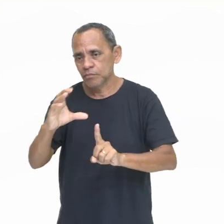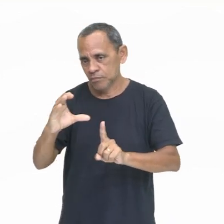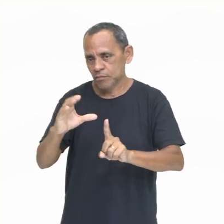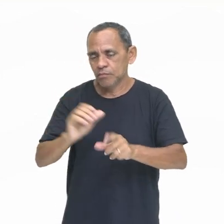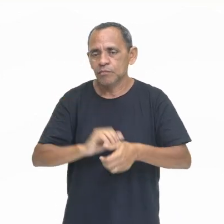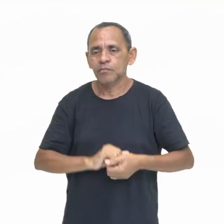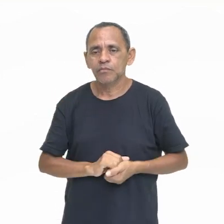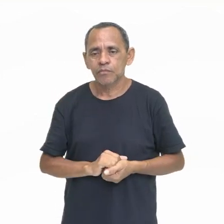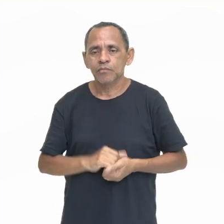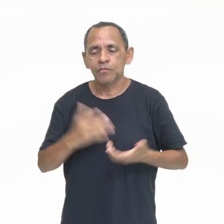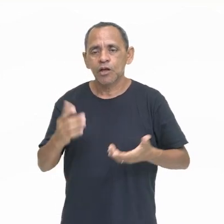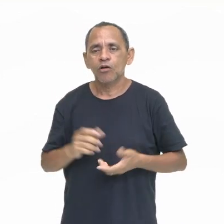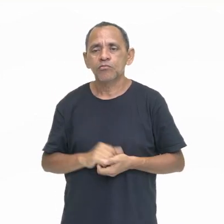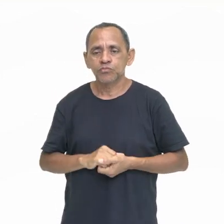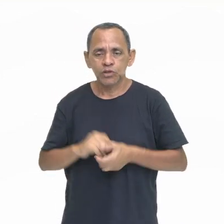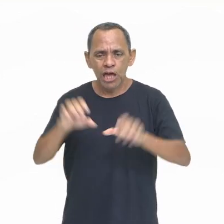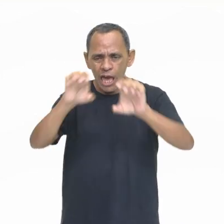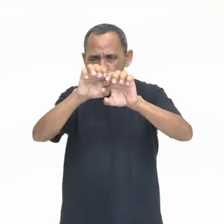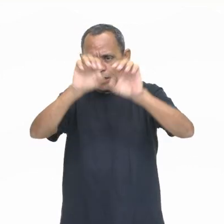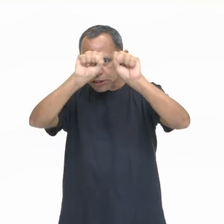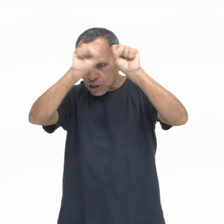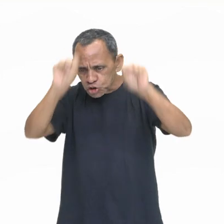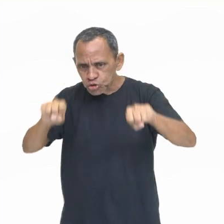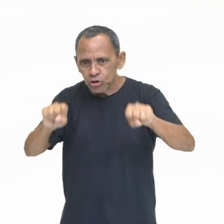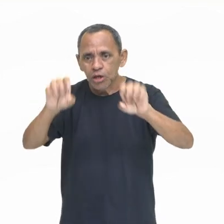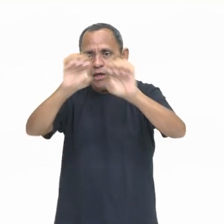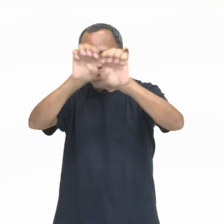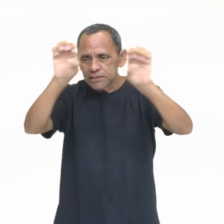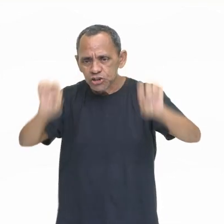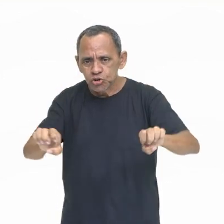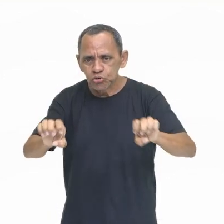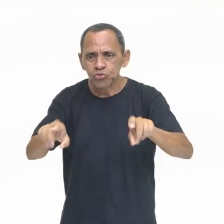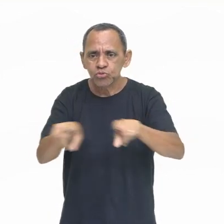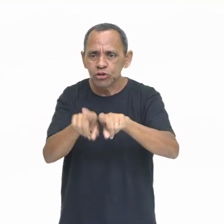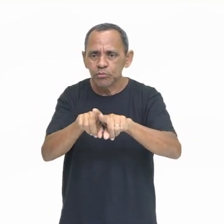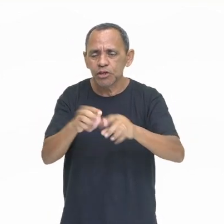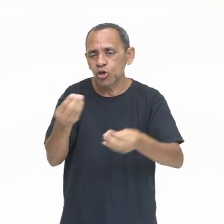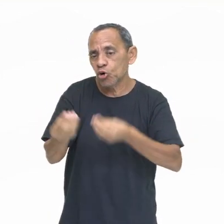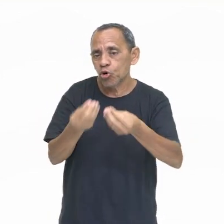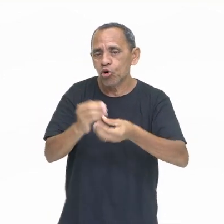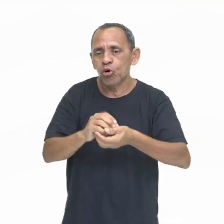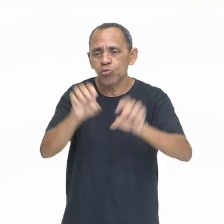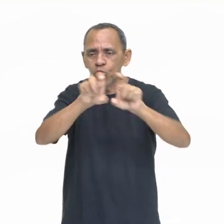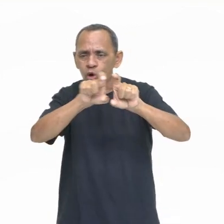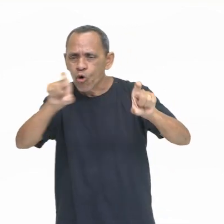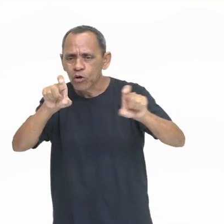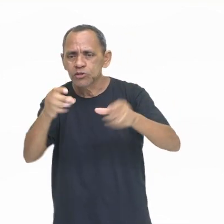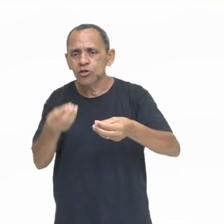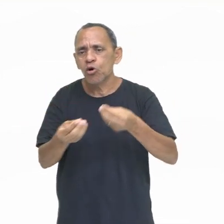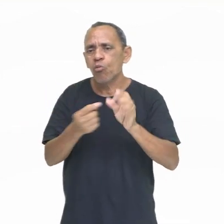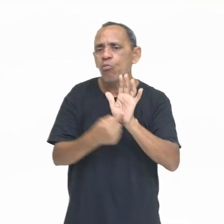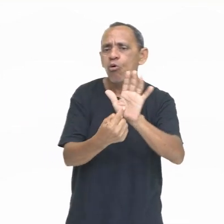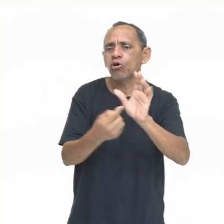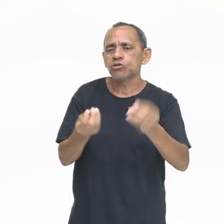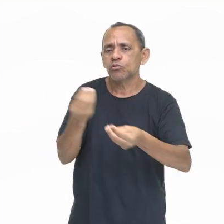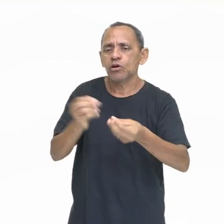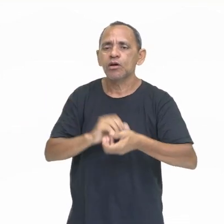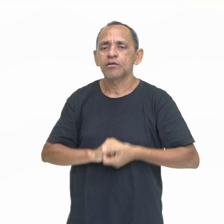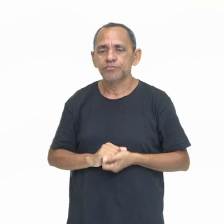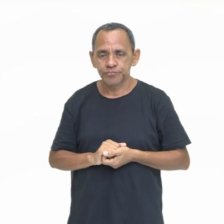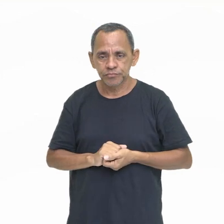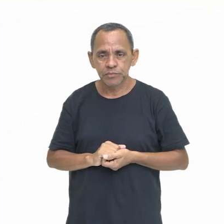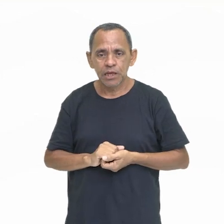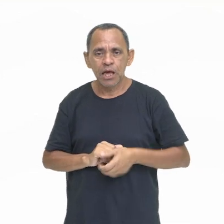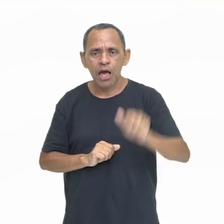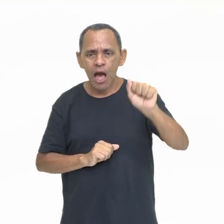certo? Essa é a forma algébra da função quadrática. Então, no primeiro caso, o coeficiente x quadrado tem que ser maior do que zero. Esse